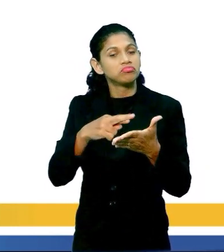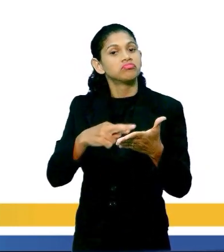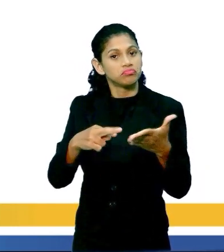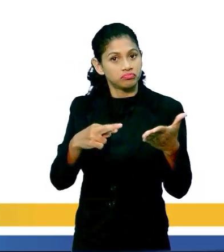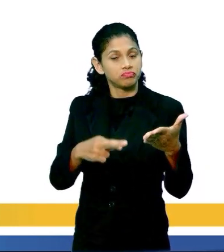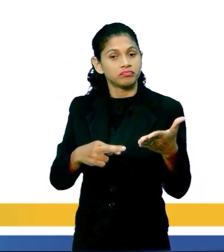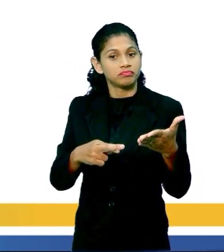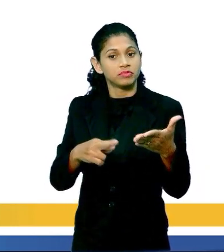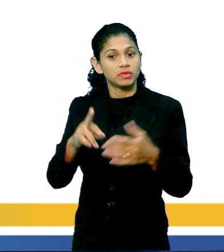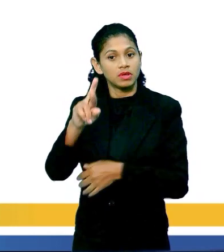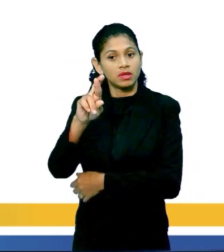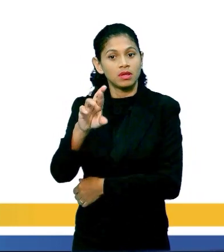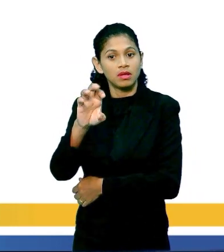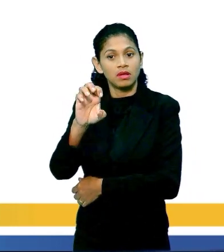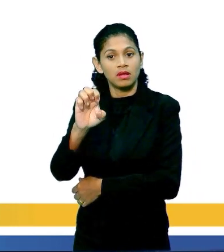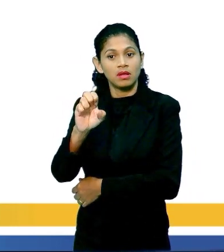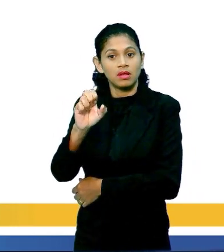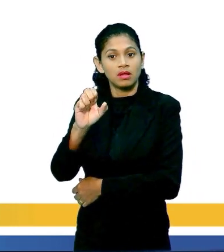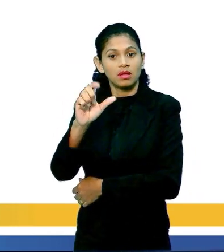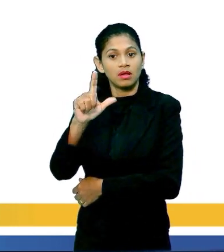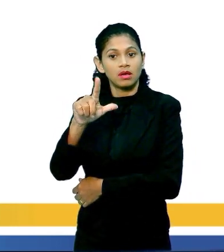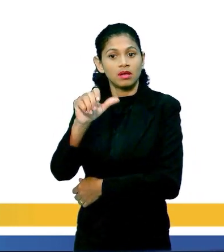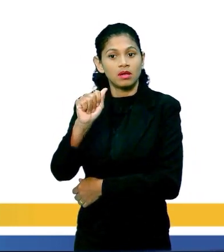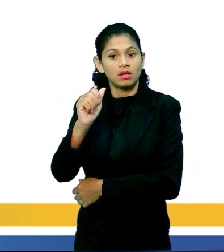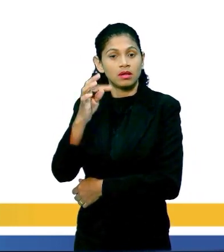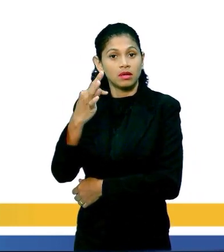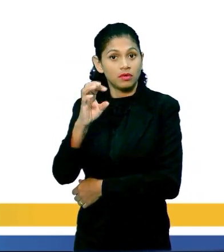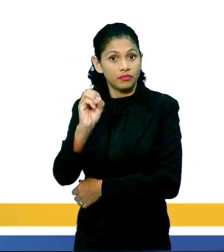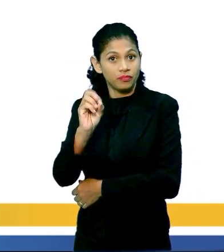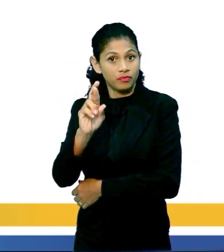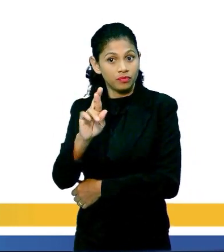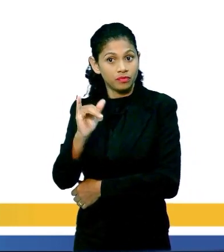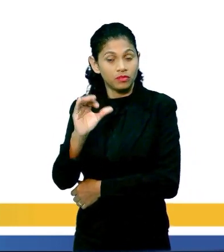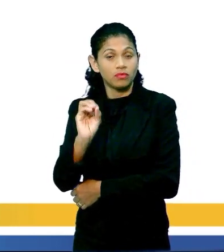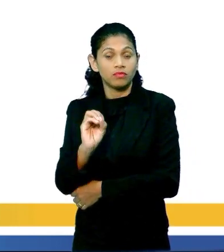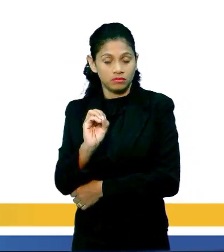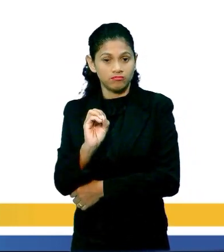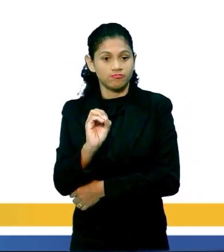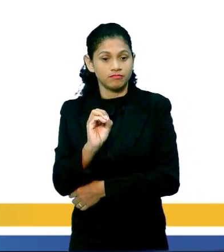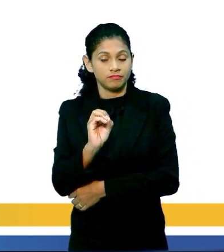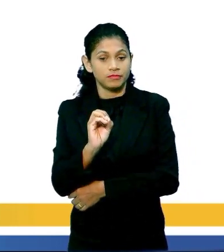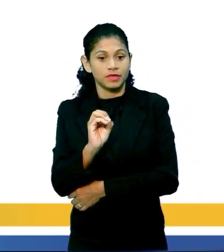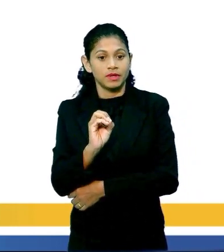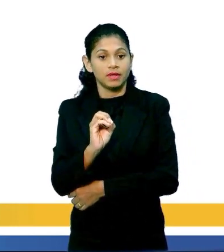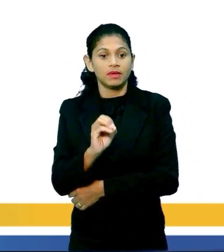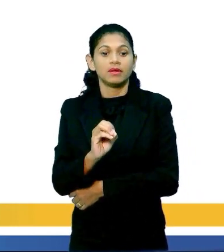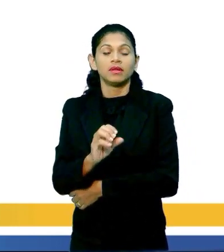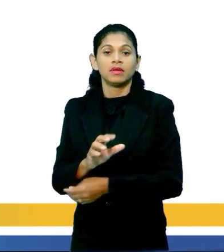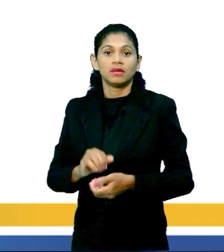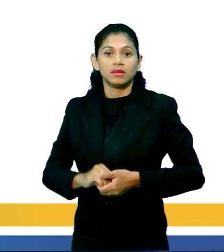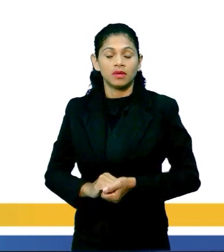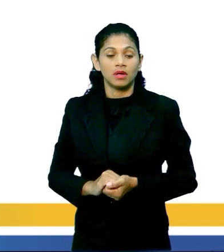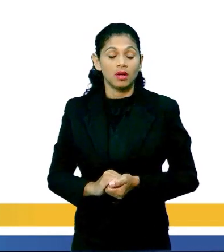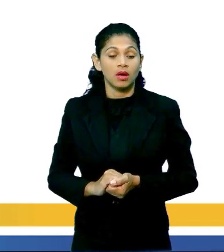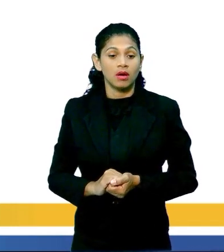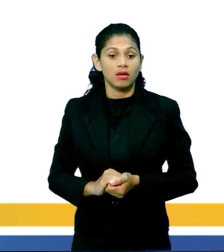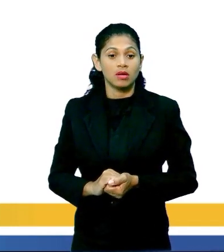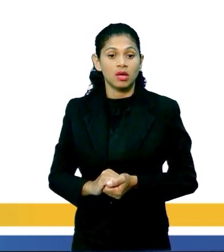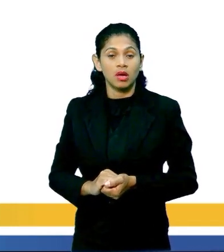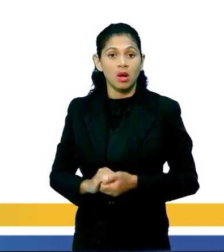um relatório. E a palavra assessment, ela não está ligada ao acesso, e sim a